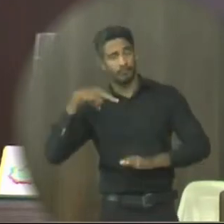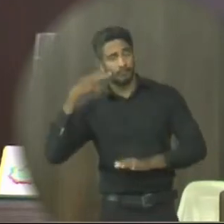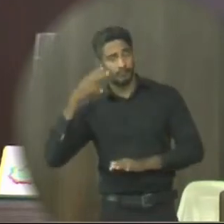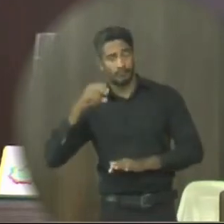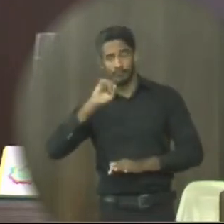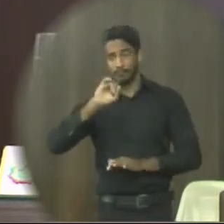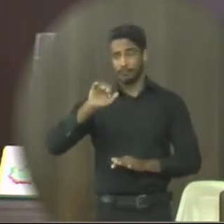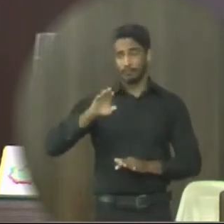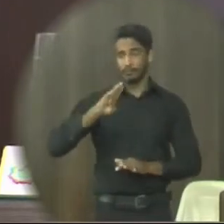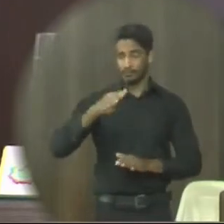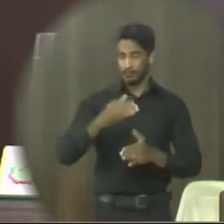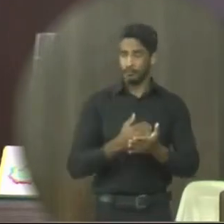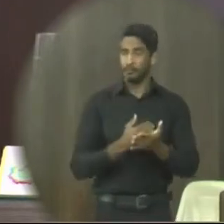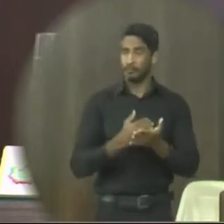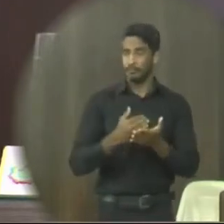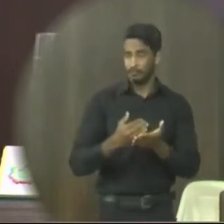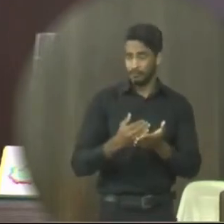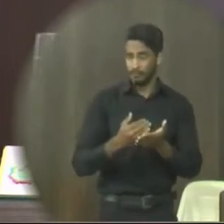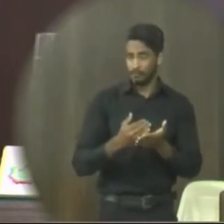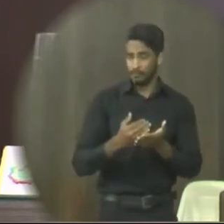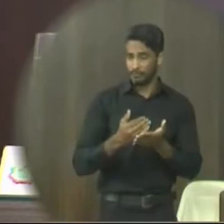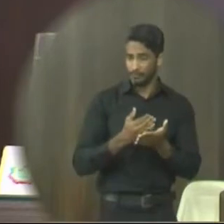Janaúba.